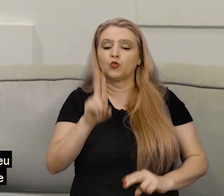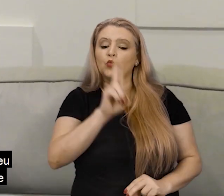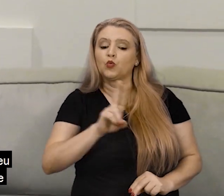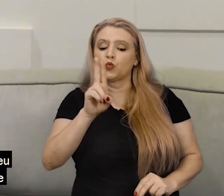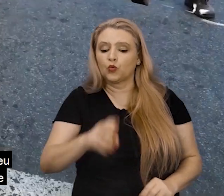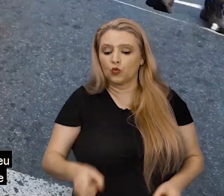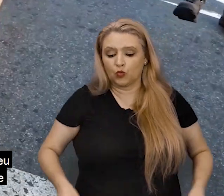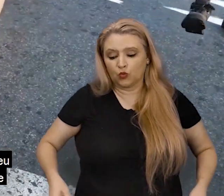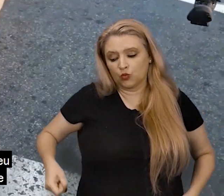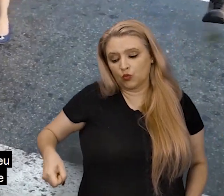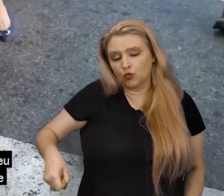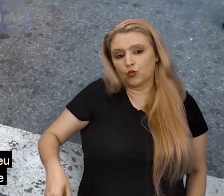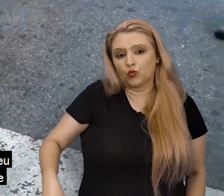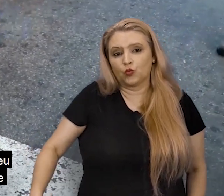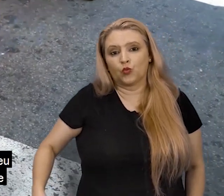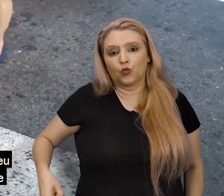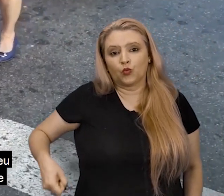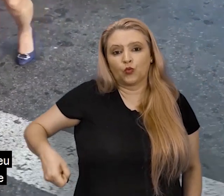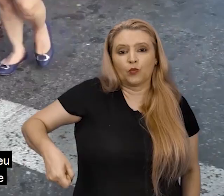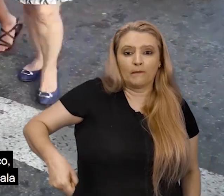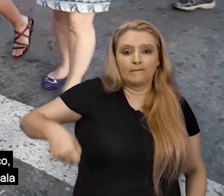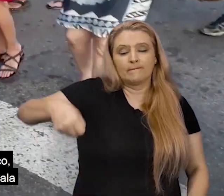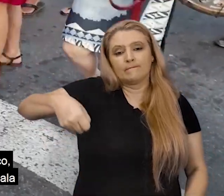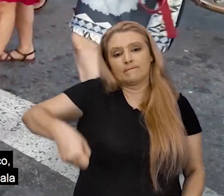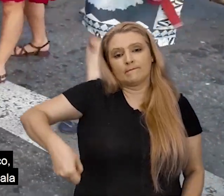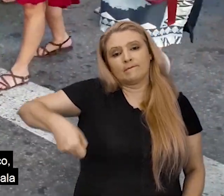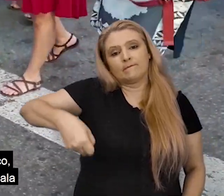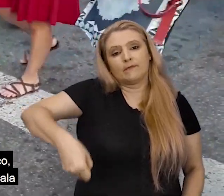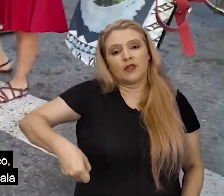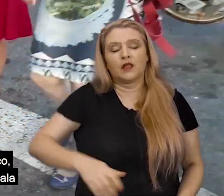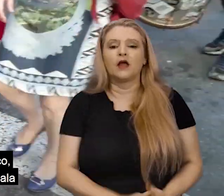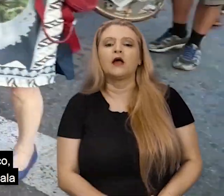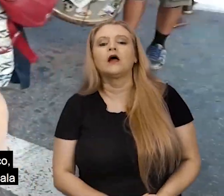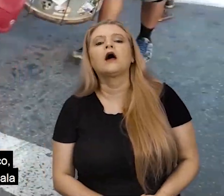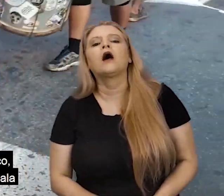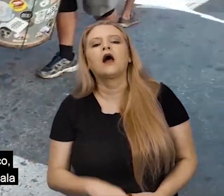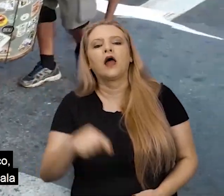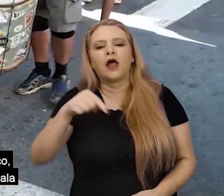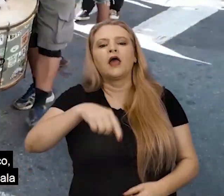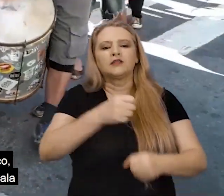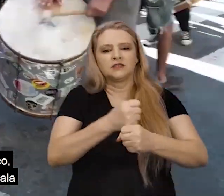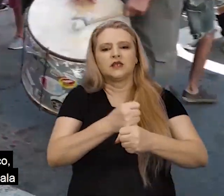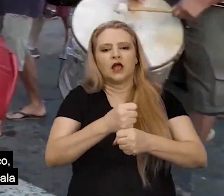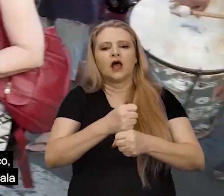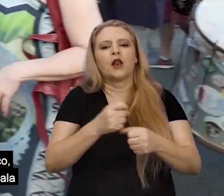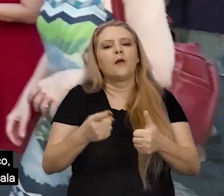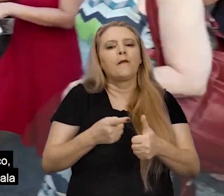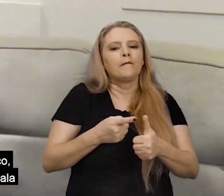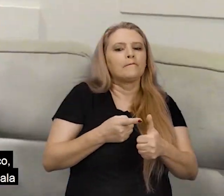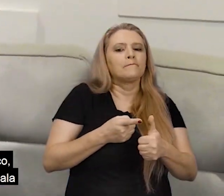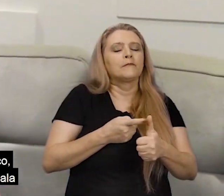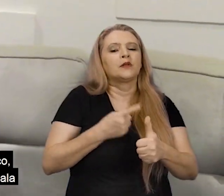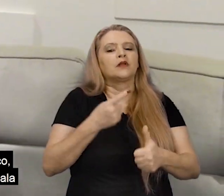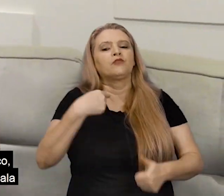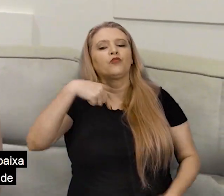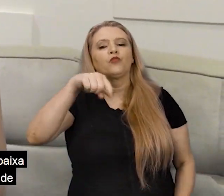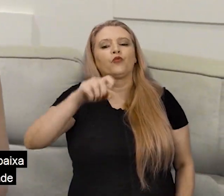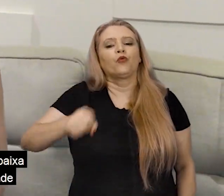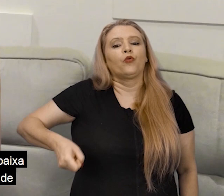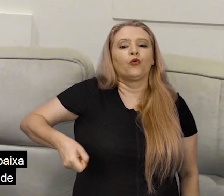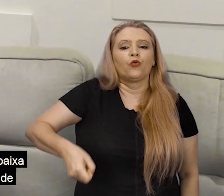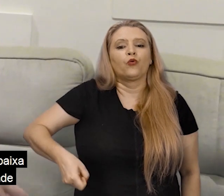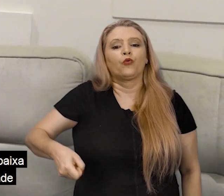bloco de bengala. Fui pro bloco de manhã, foi legal, consegui me divertir no bloco, não tive grandes problemas. Eu uso uma